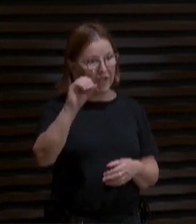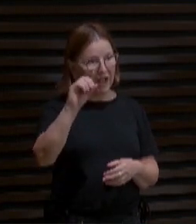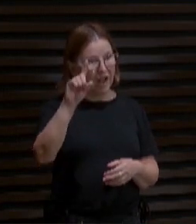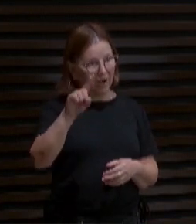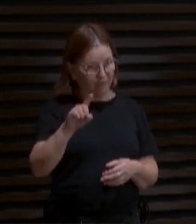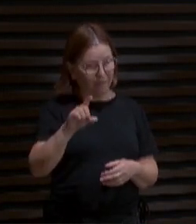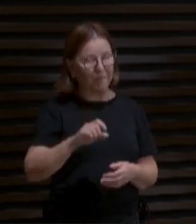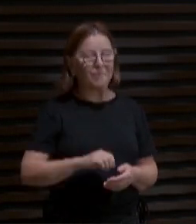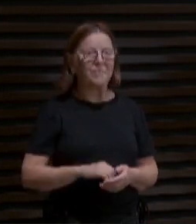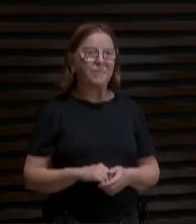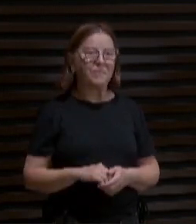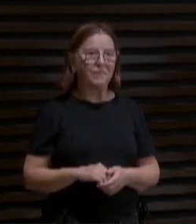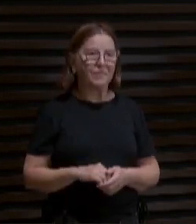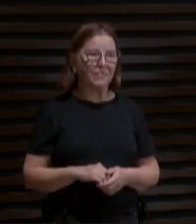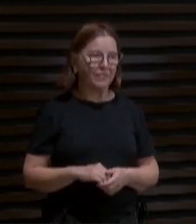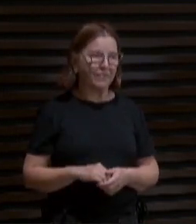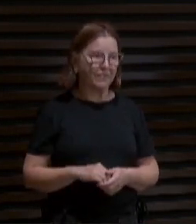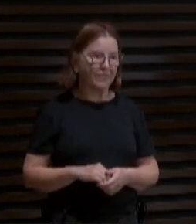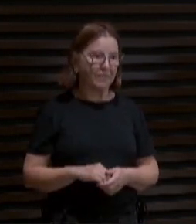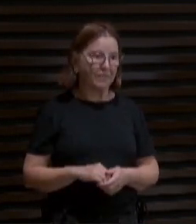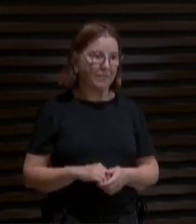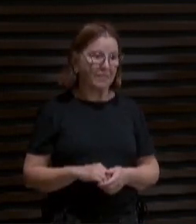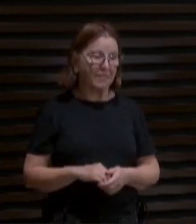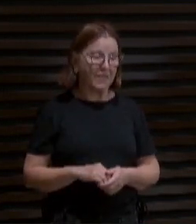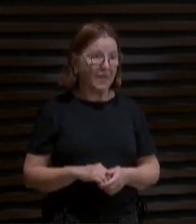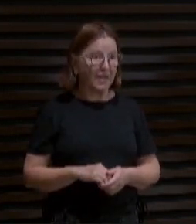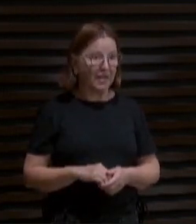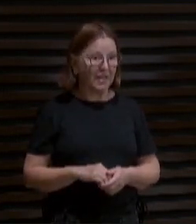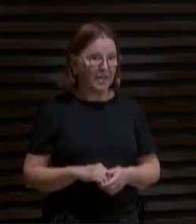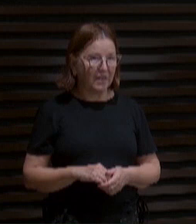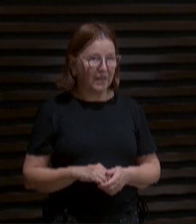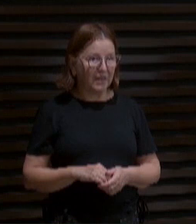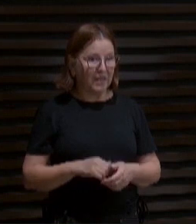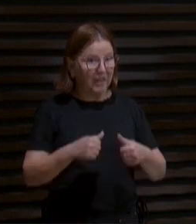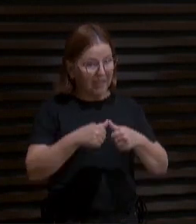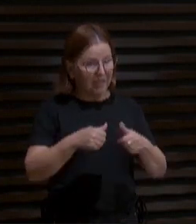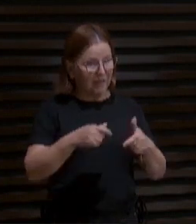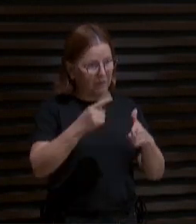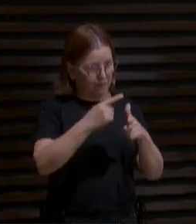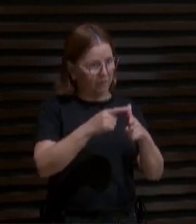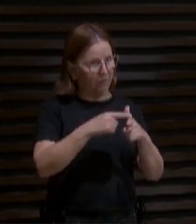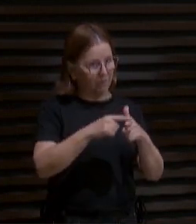foi uma armadilha na história do povo de Deus.